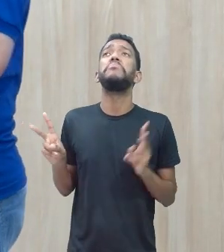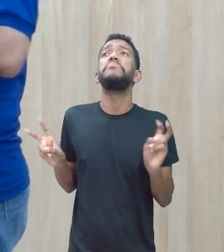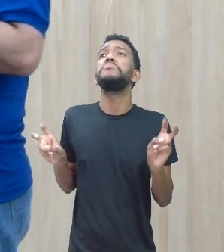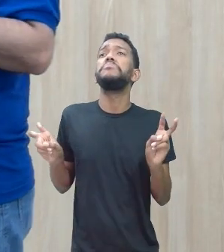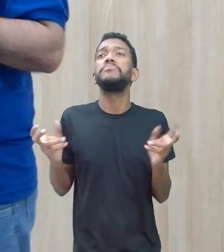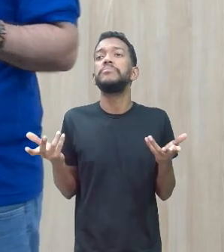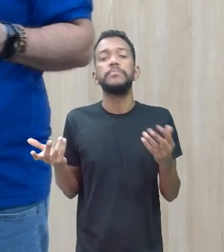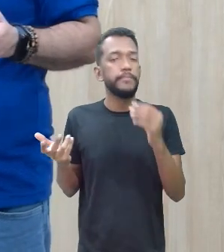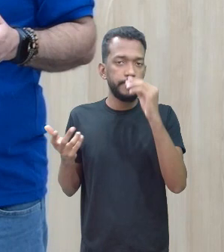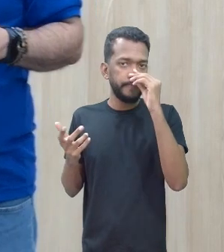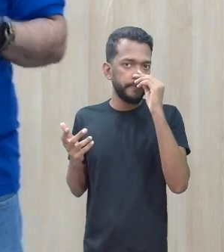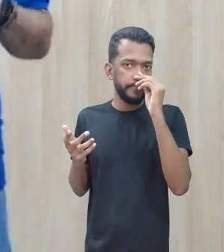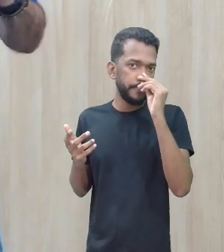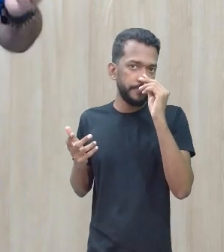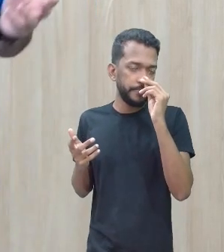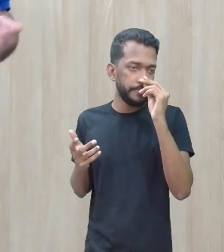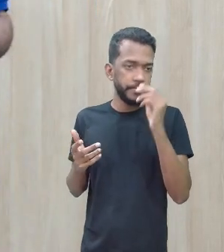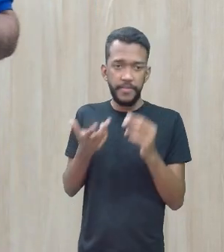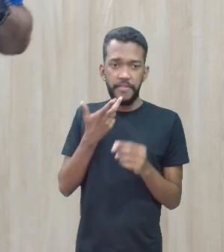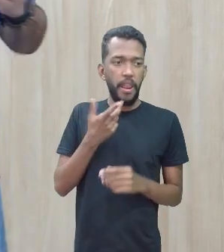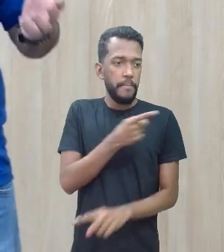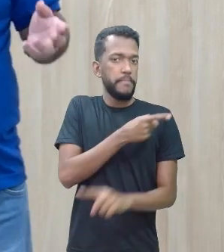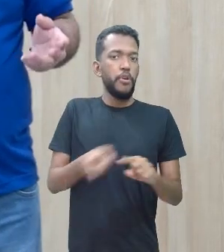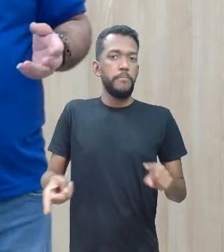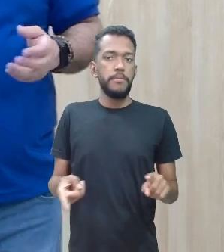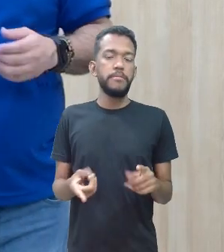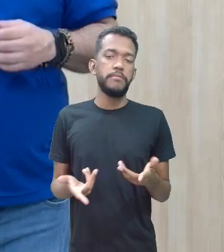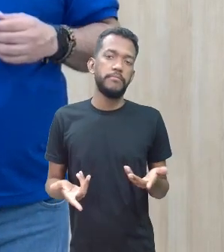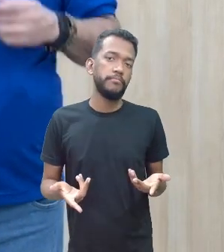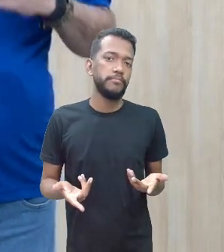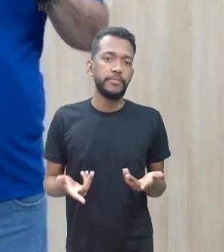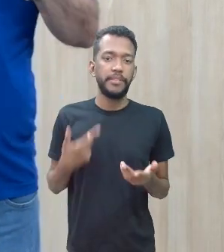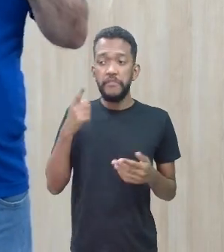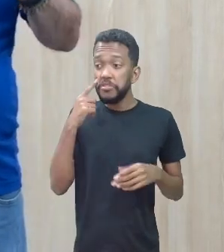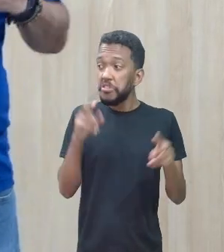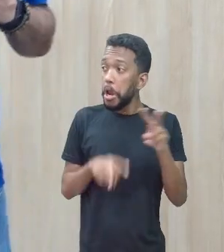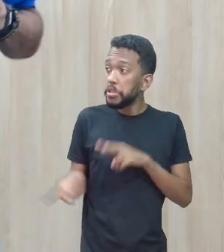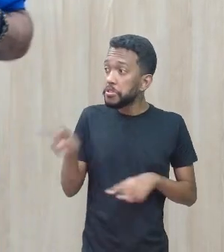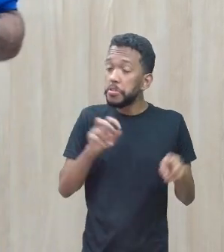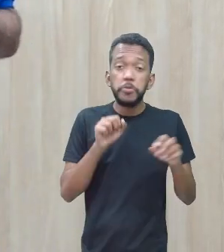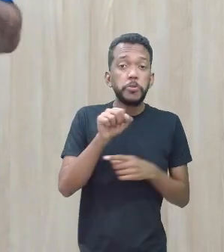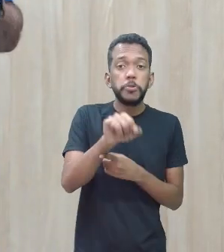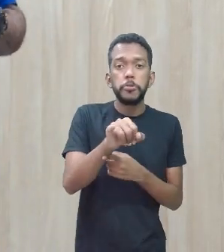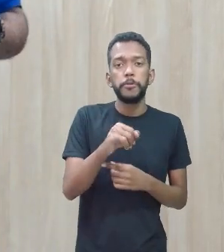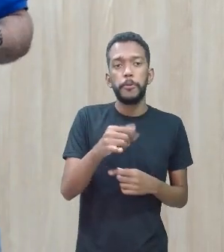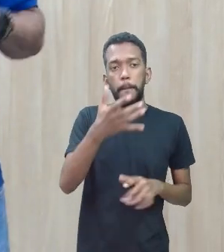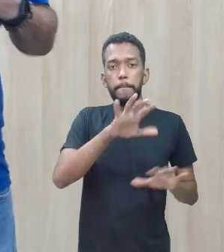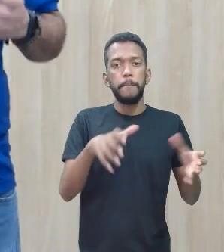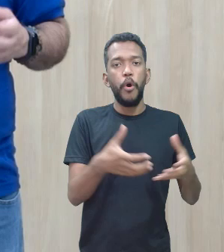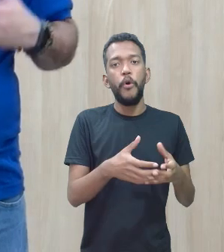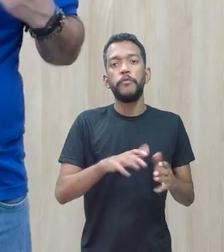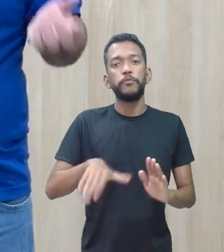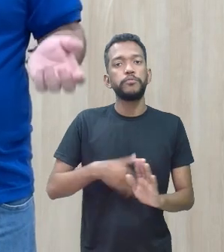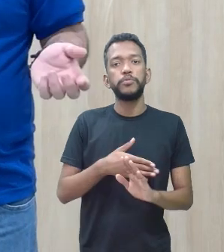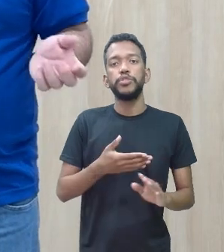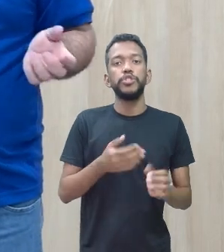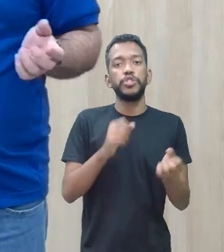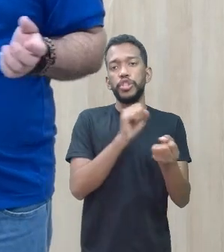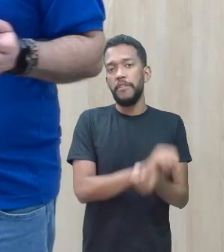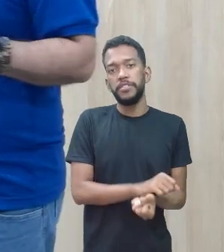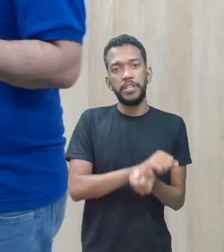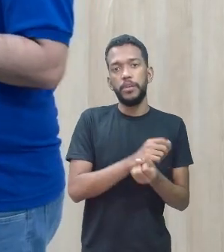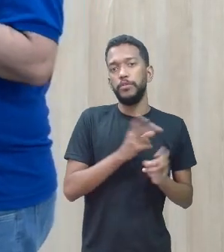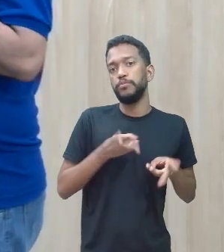em impedir, né, em estar fiscalizando, né, que esses povos eles fossem